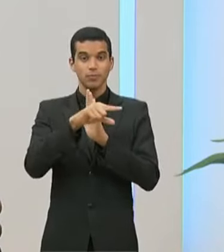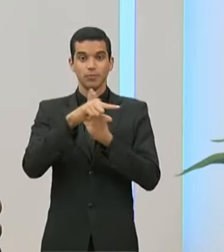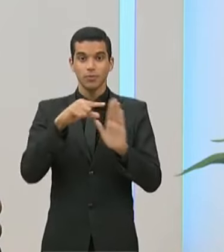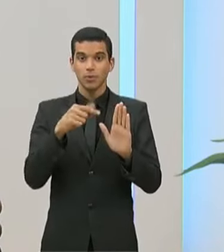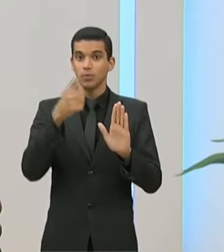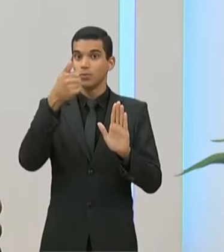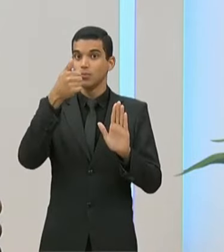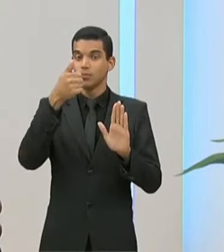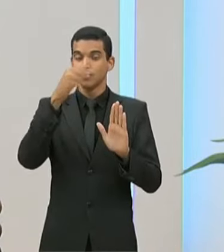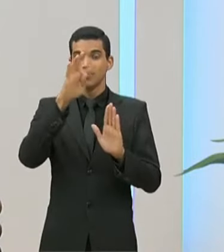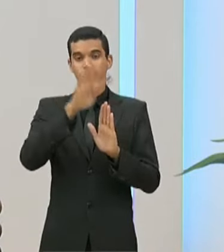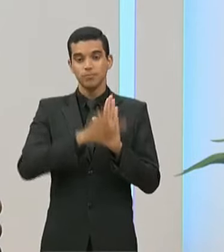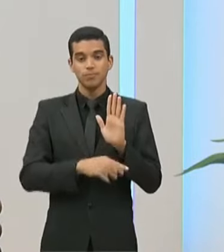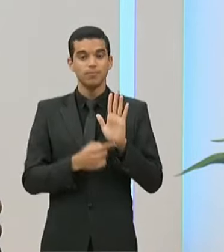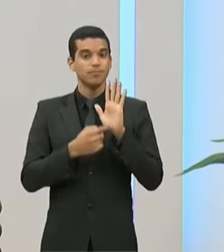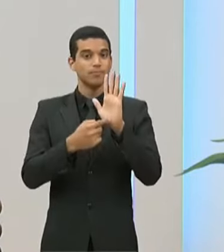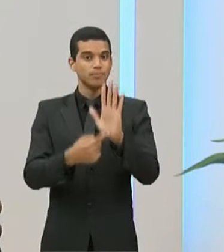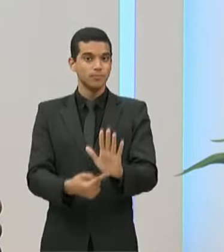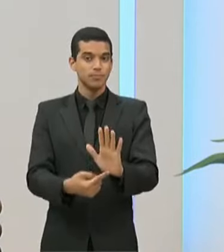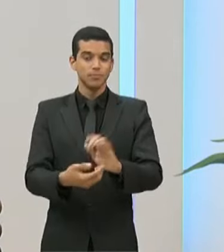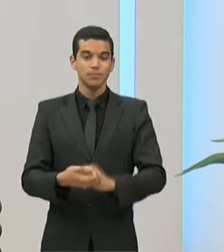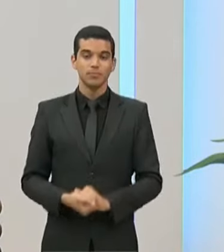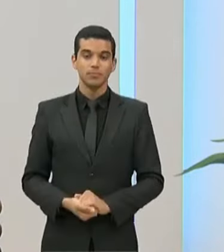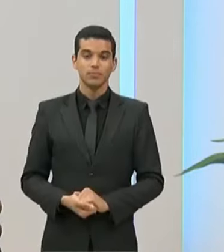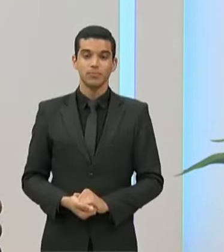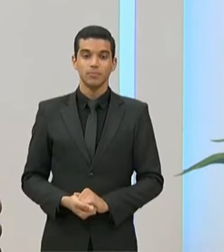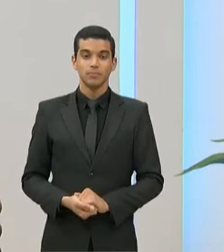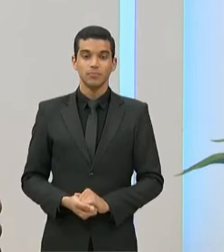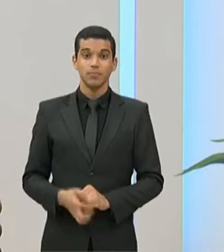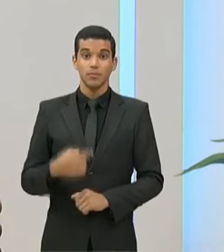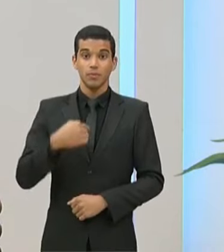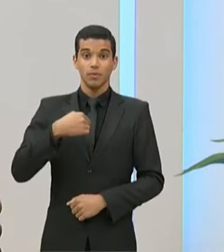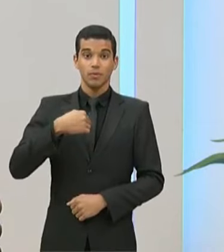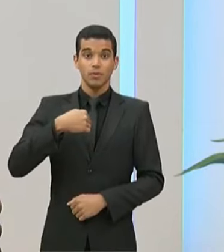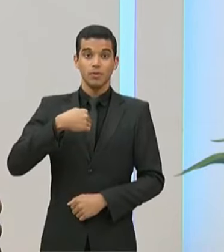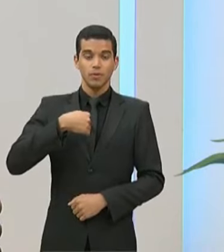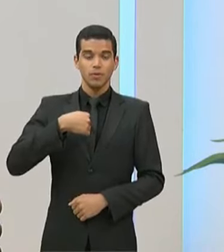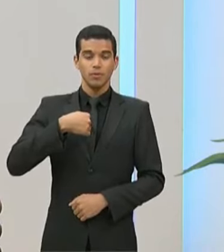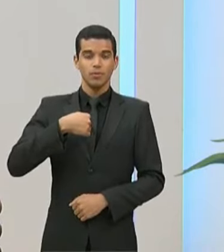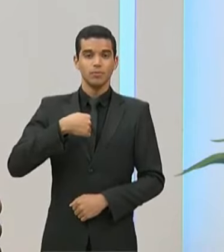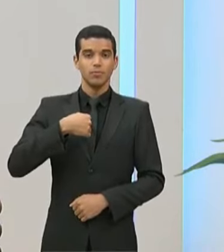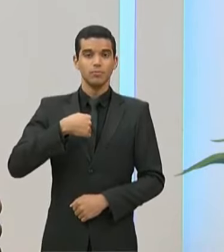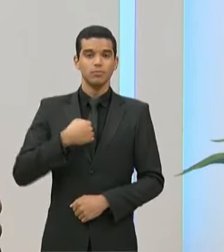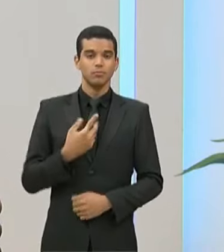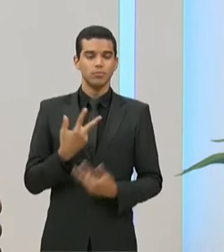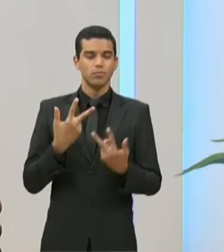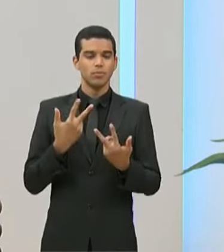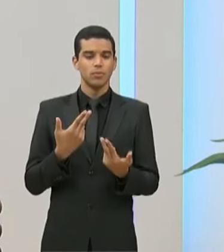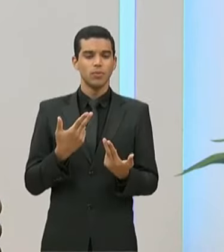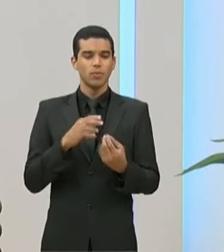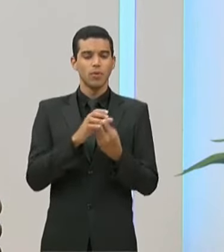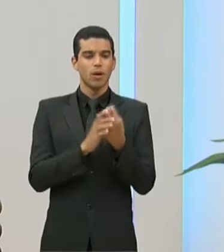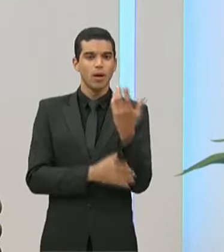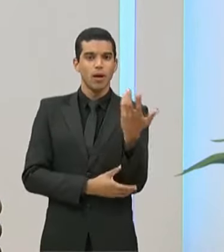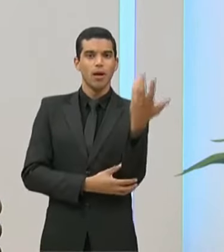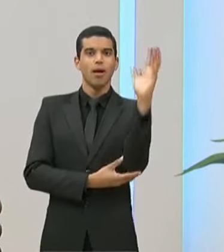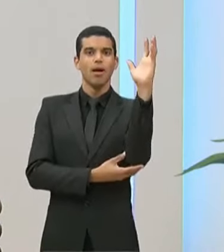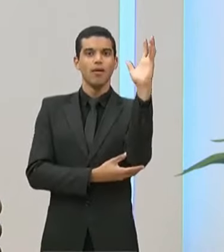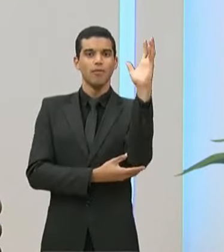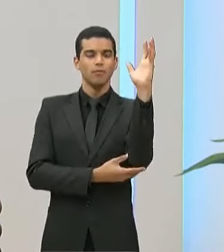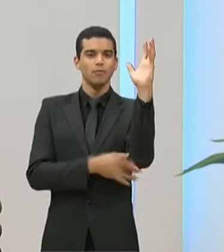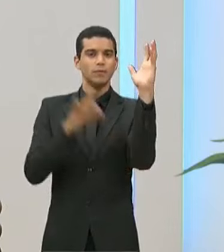palavra de Deus: eu sou a videira verdadeira e meu Pai